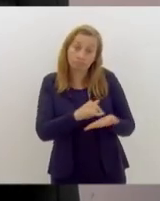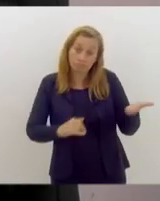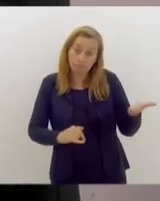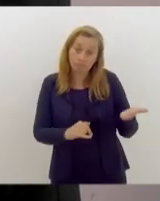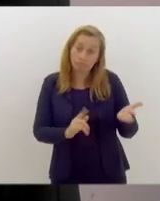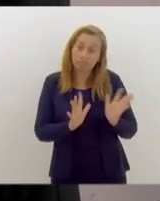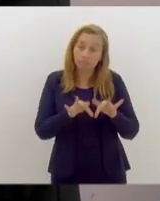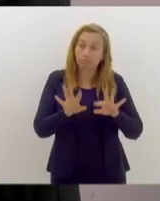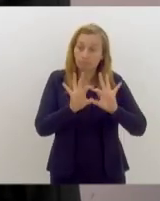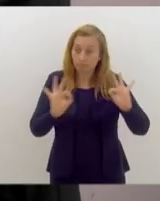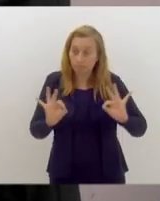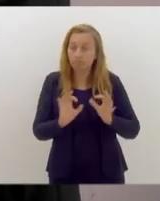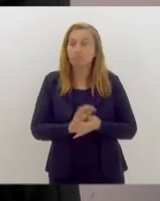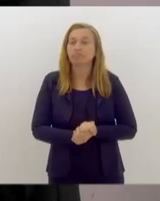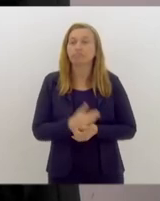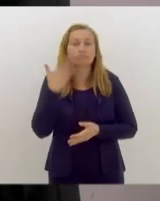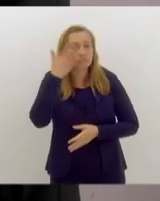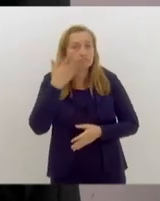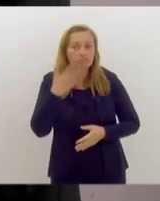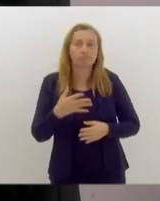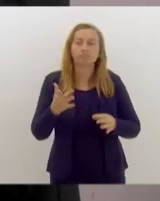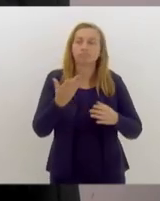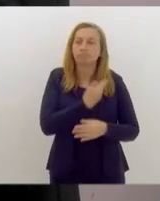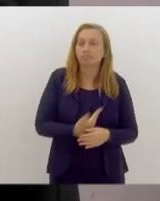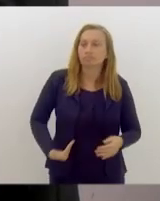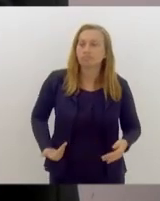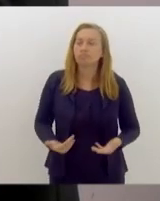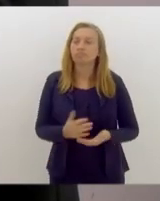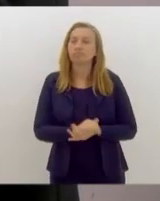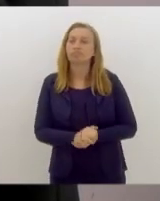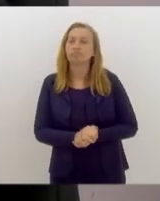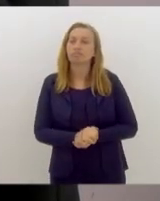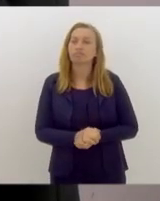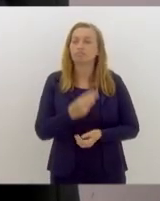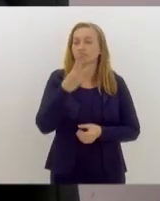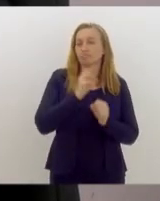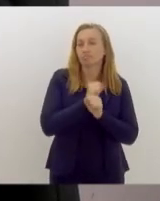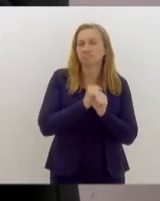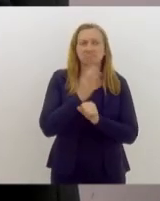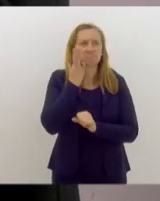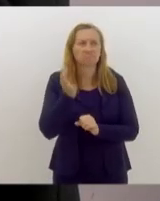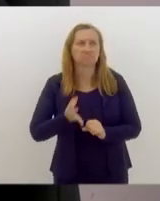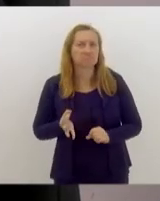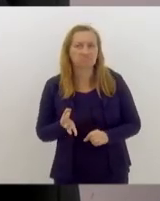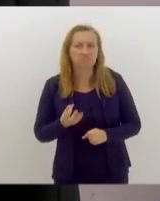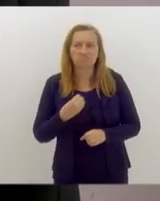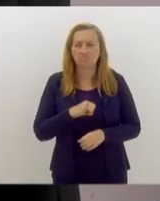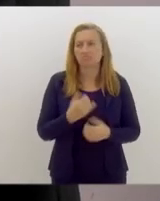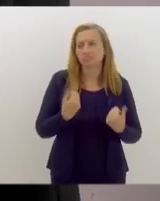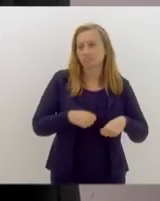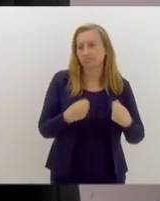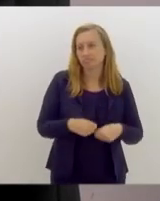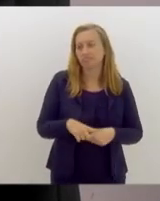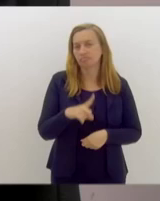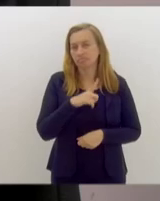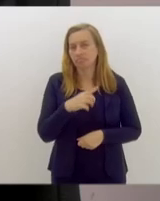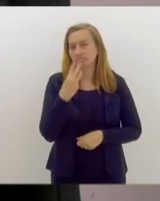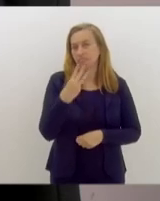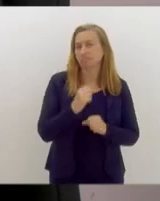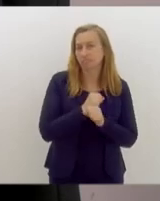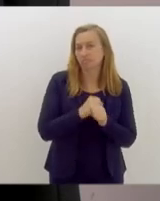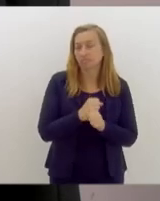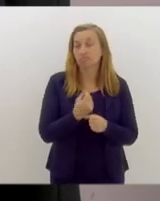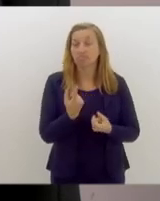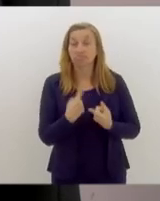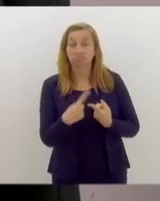concluo, na mensagem do governador, a vigência programada é de 3 anos. Eu nem sei se precisa ter vigência de 3 anos, porque o